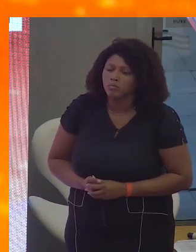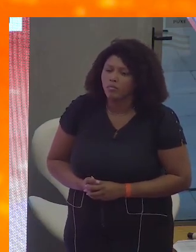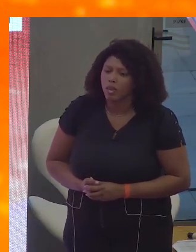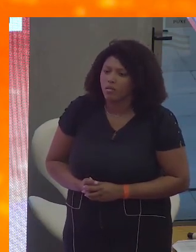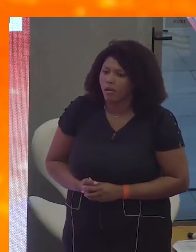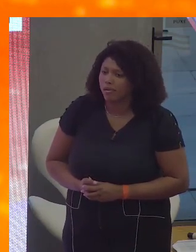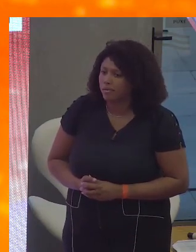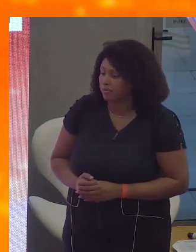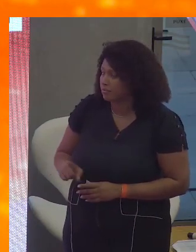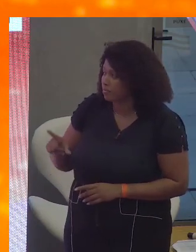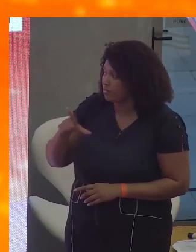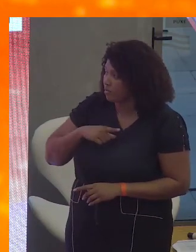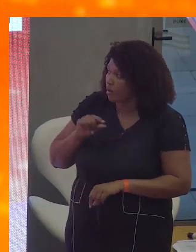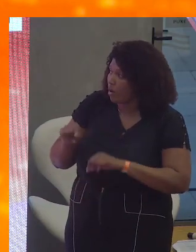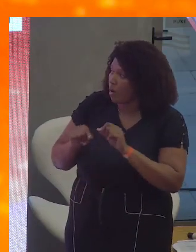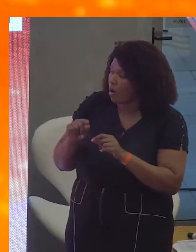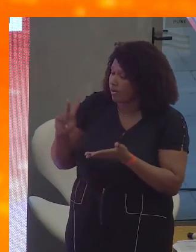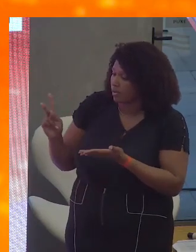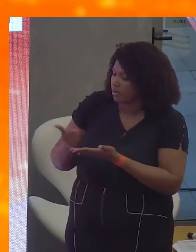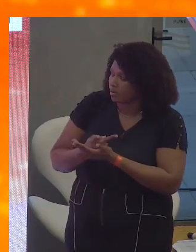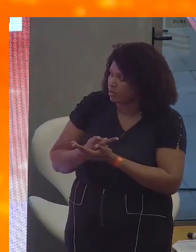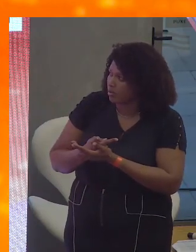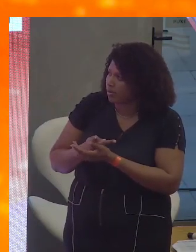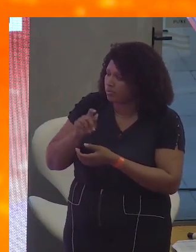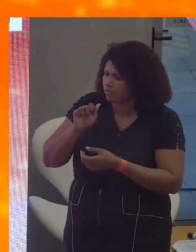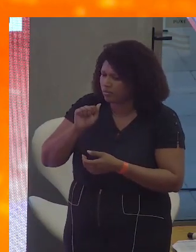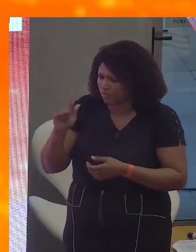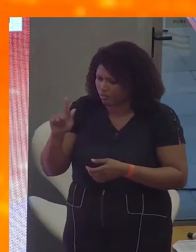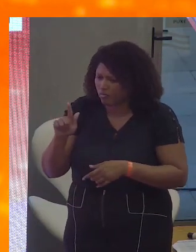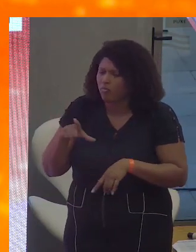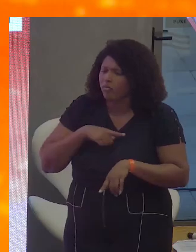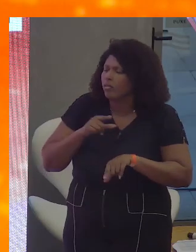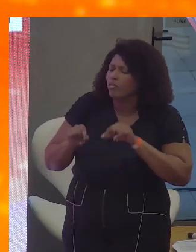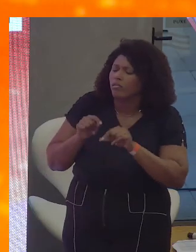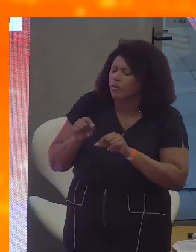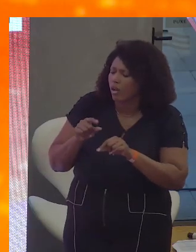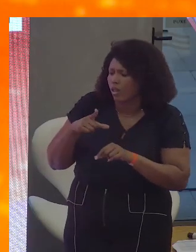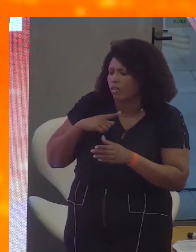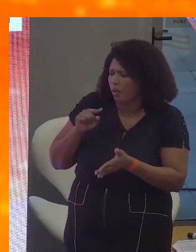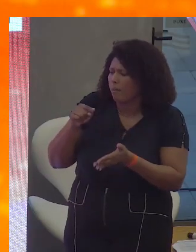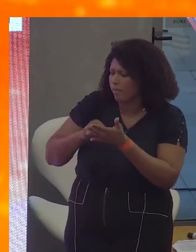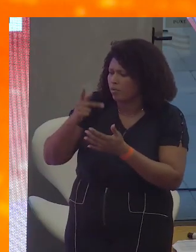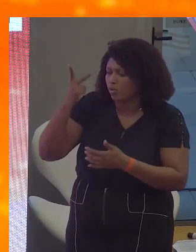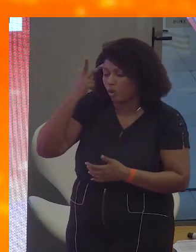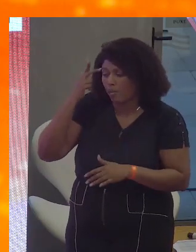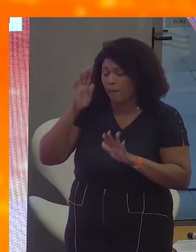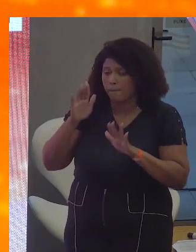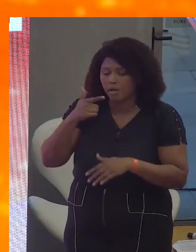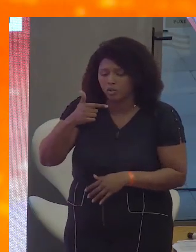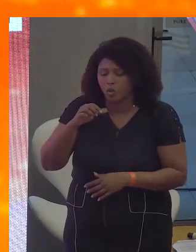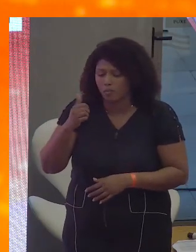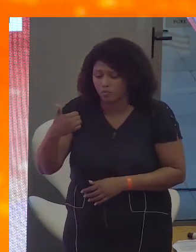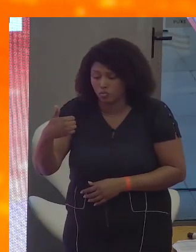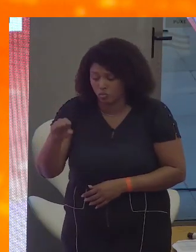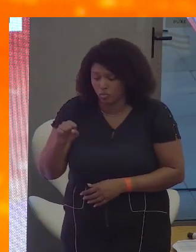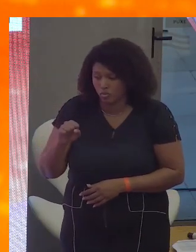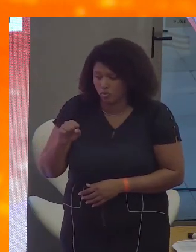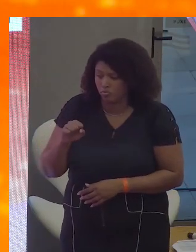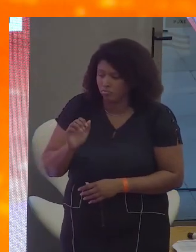E aí, o que tem acontecido? As agências reguladoras elas têm um encontro anual, e desde